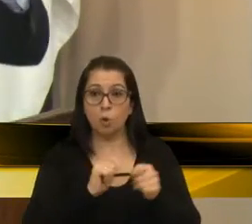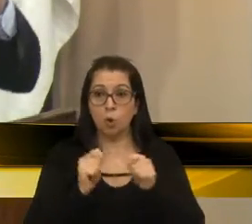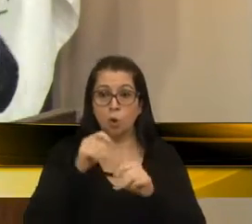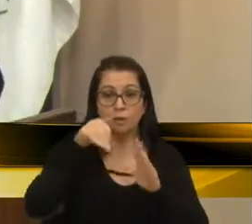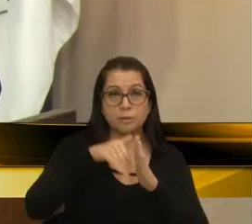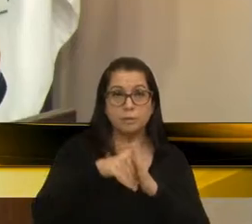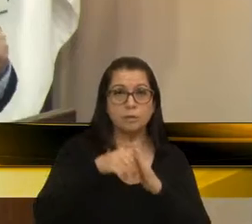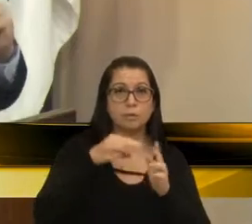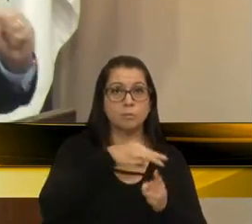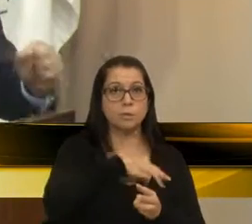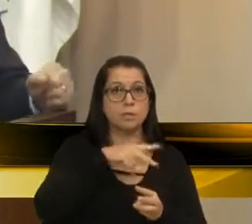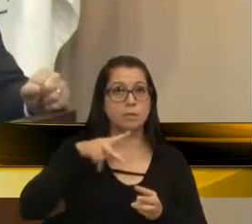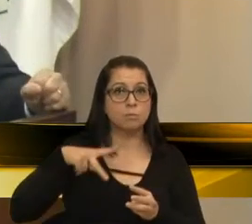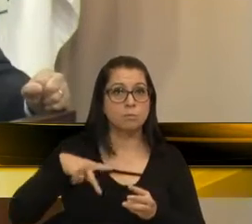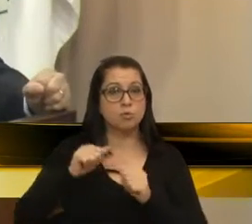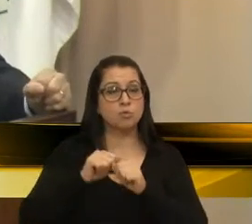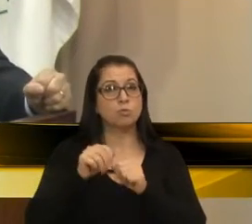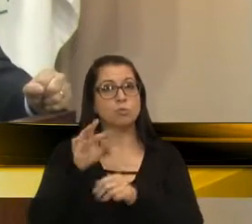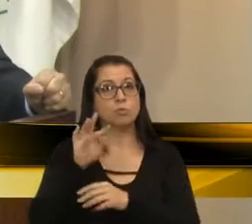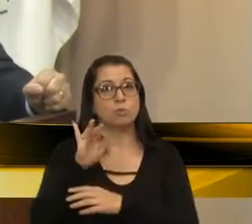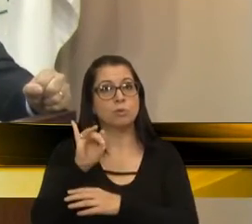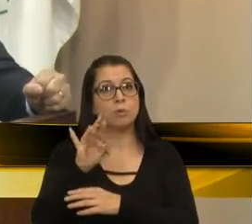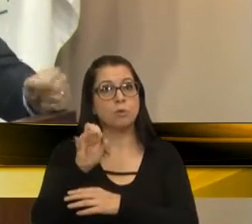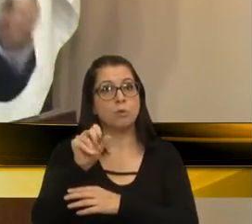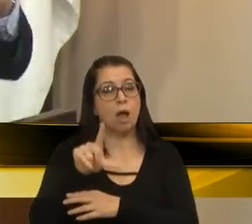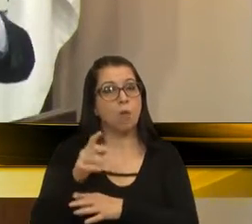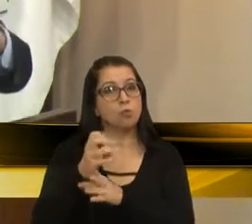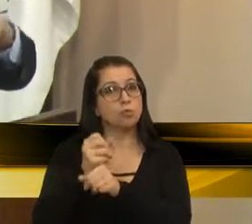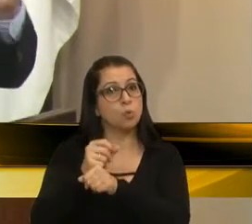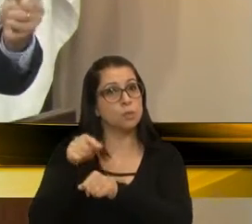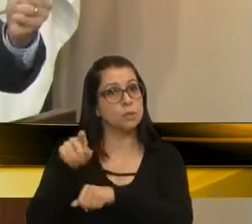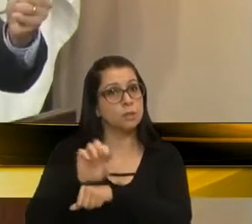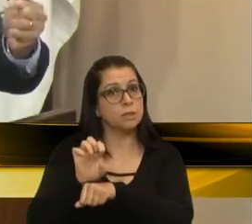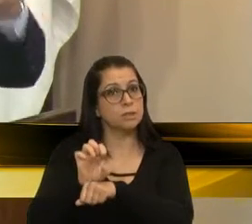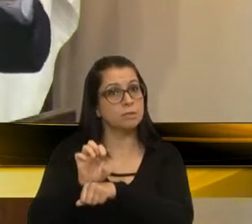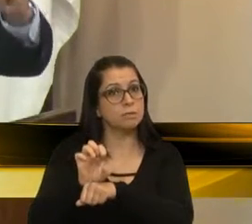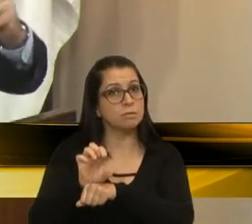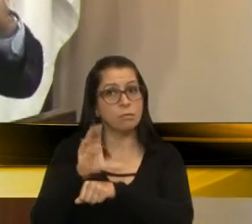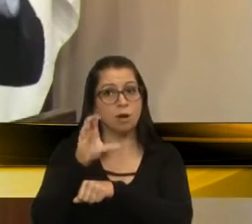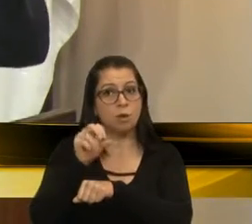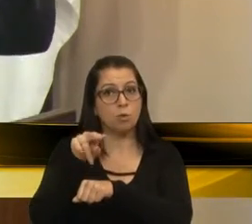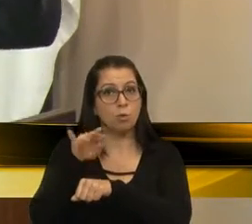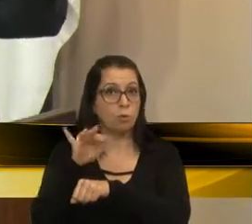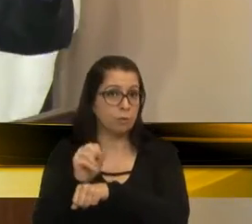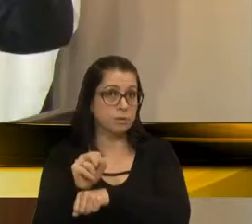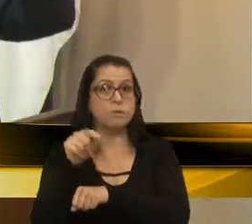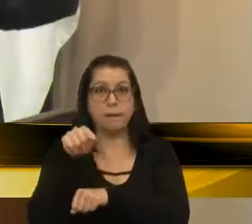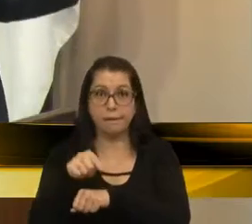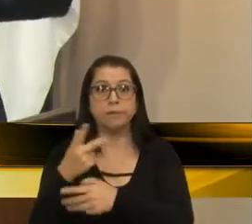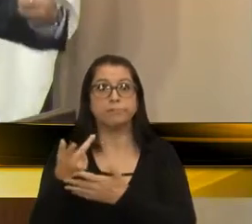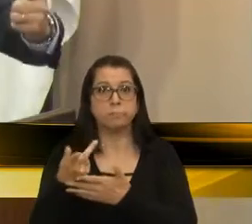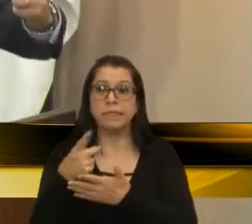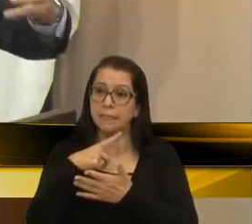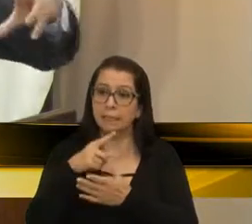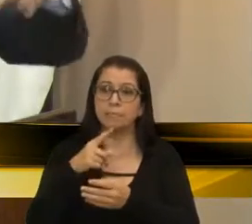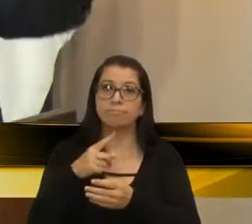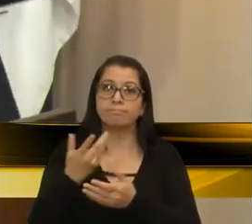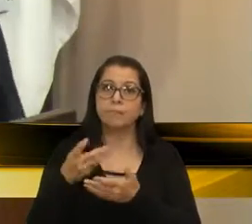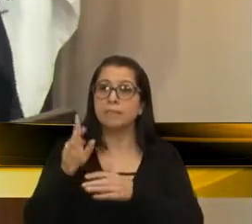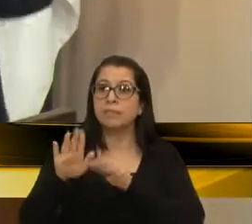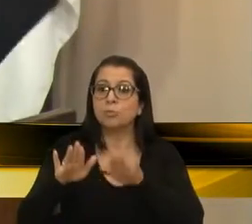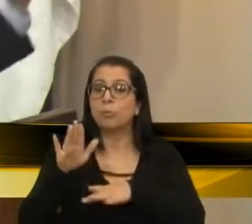ao Ministério Público junto ao Tribunal de Contas do Estado. Porque as contas ainda estão pendentes